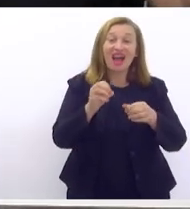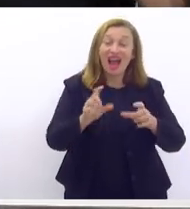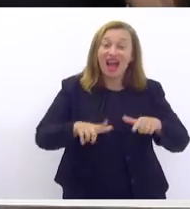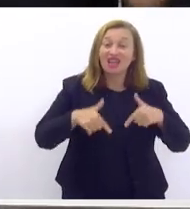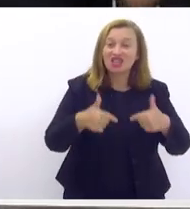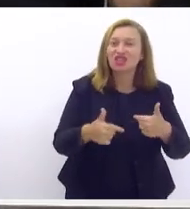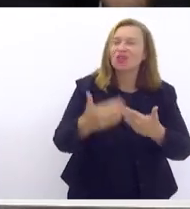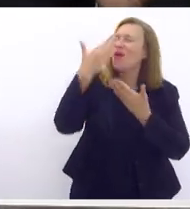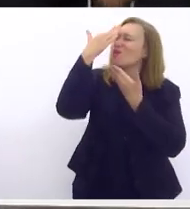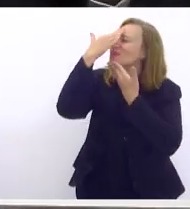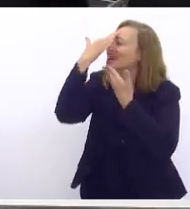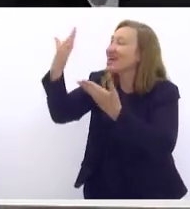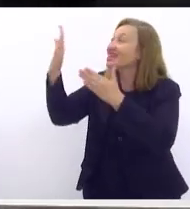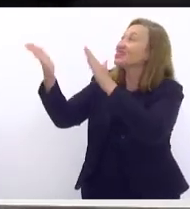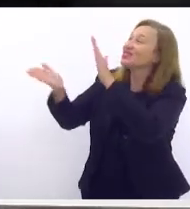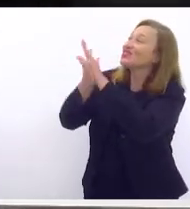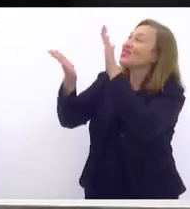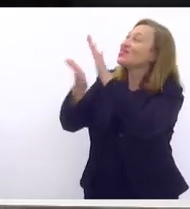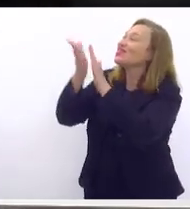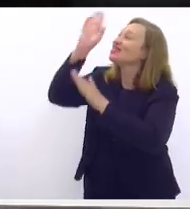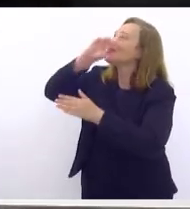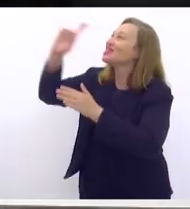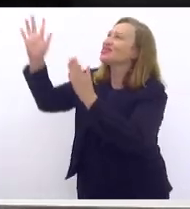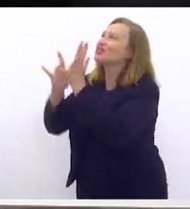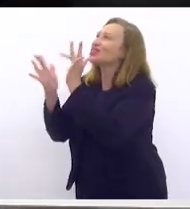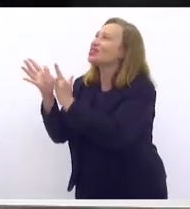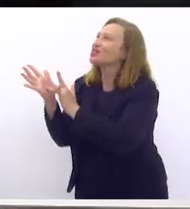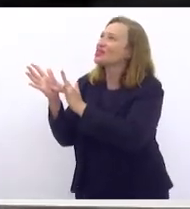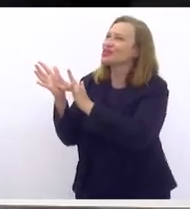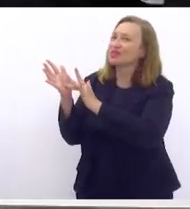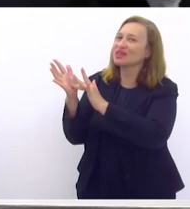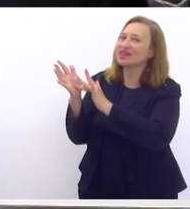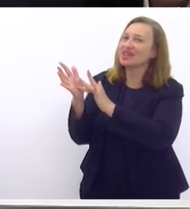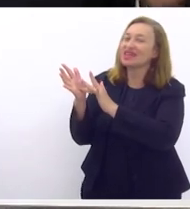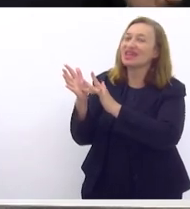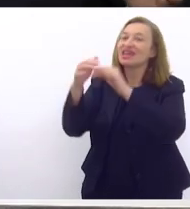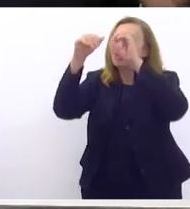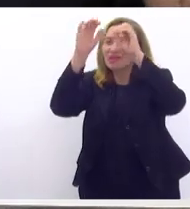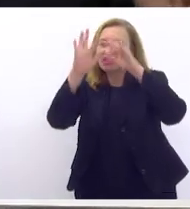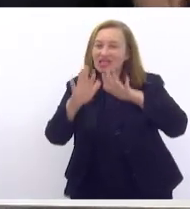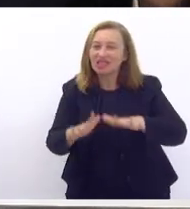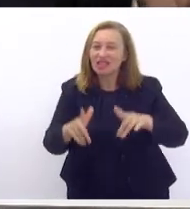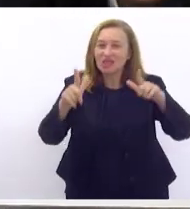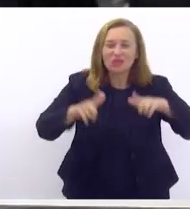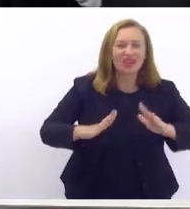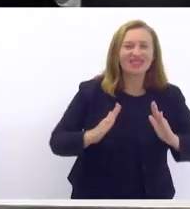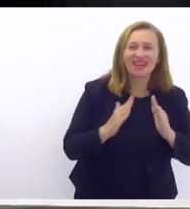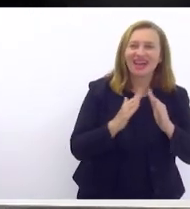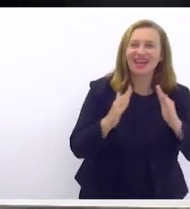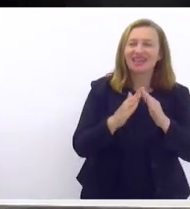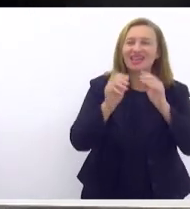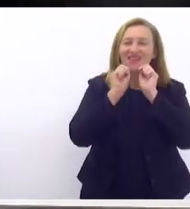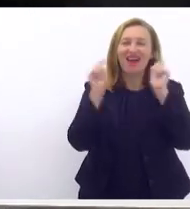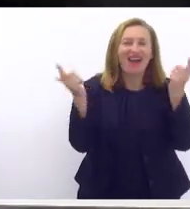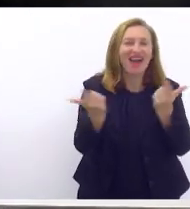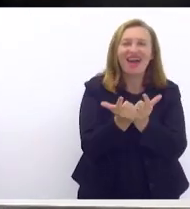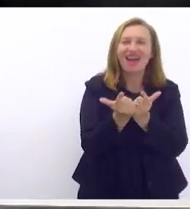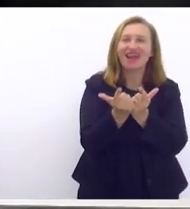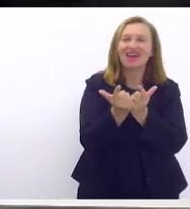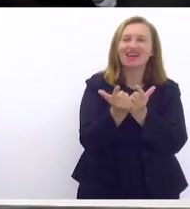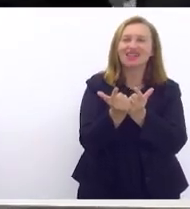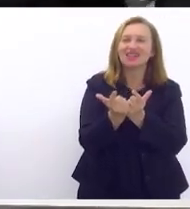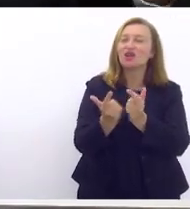Nós te agradecemos e te louvamos, Senhor Jesus, e consagramos este lugar, esta casa, Assembleia Legislativa,